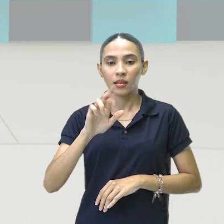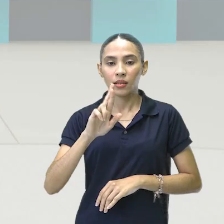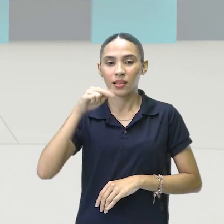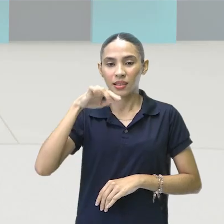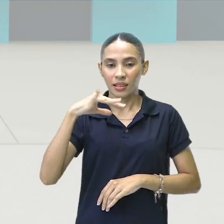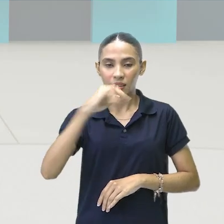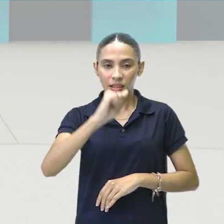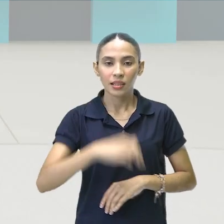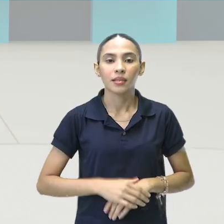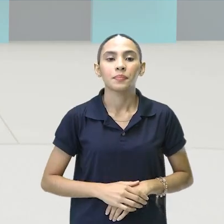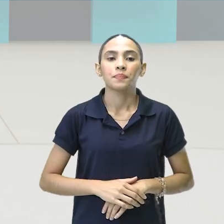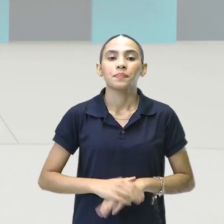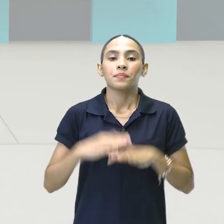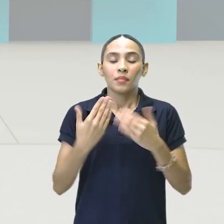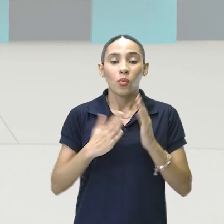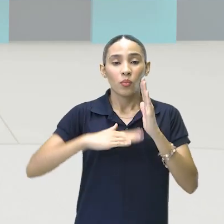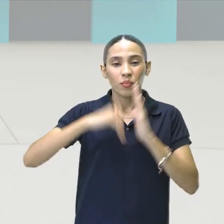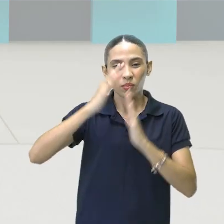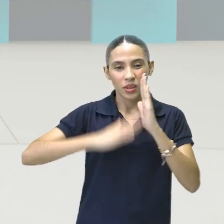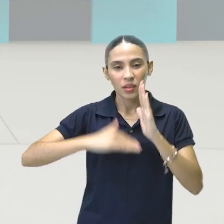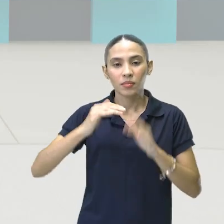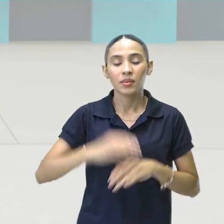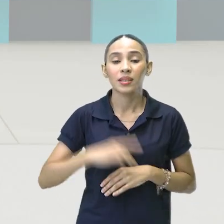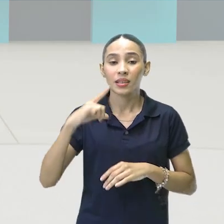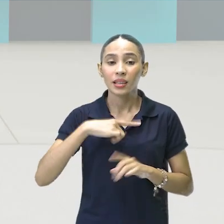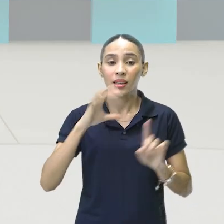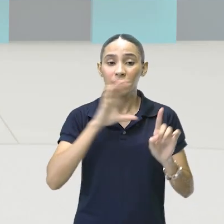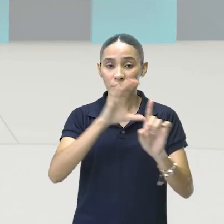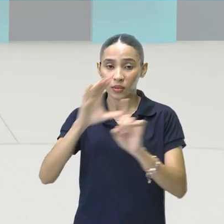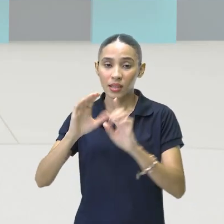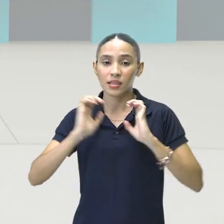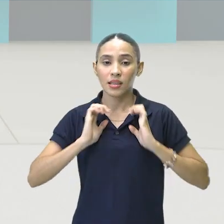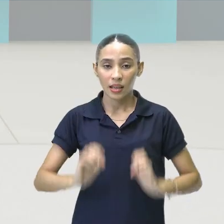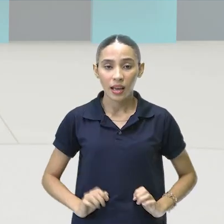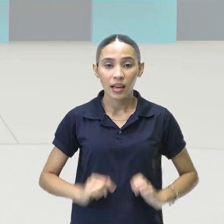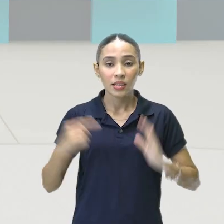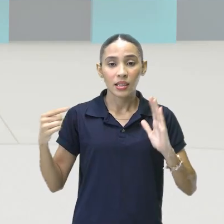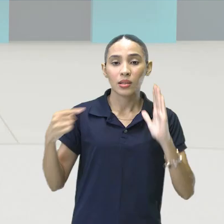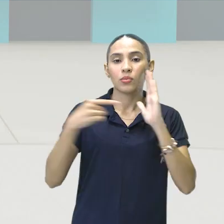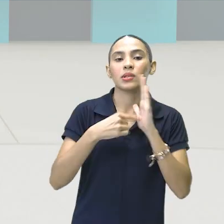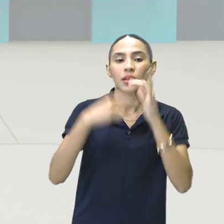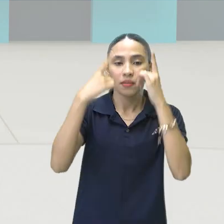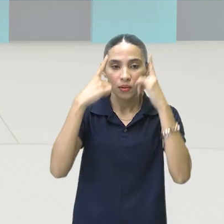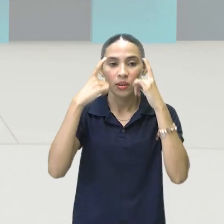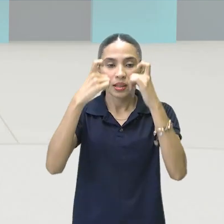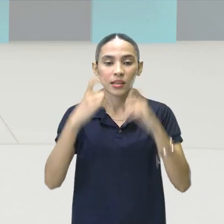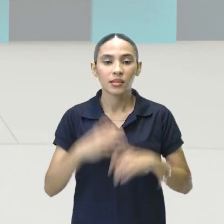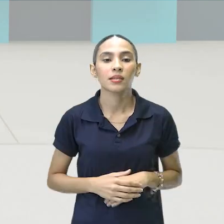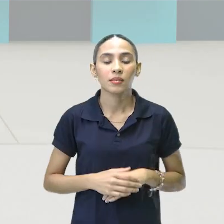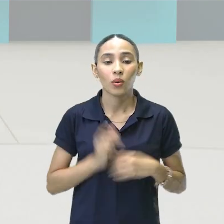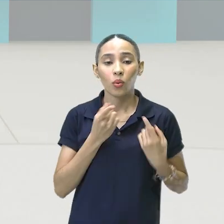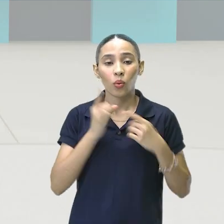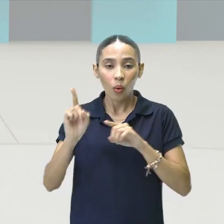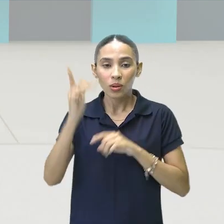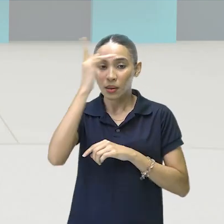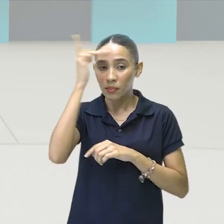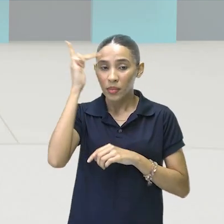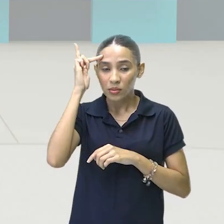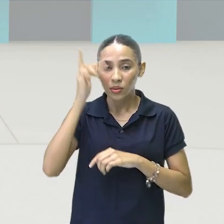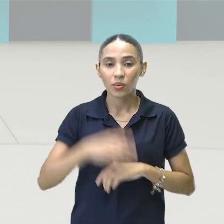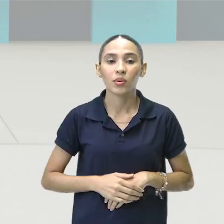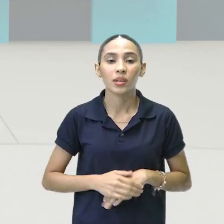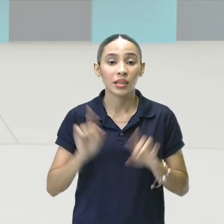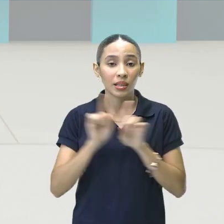Picasso. Essa obra ela tem um impacto ético ao denunciar a violência contra os